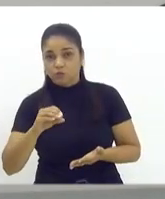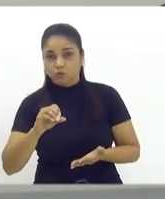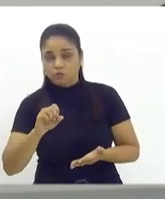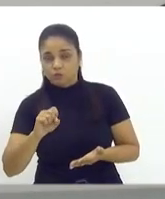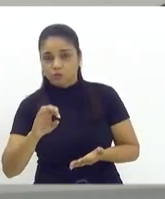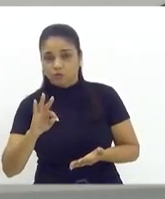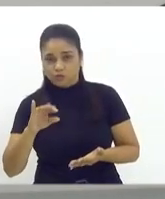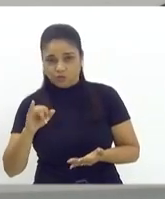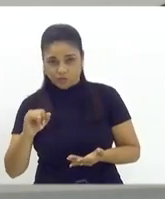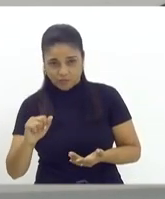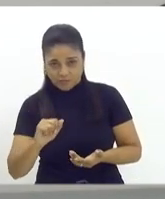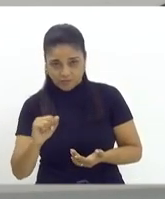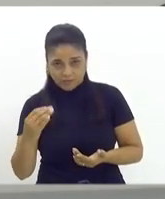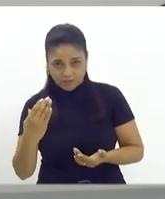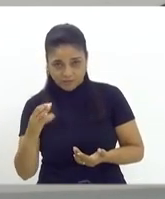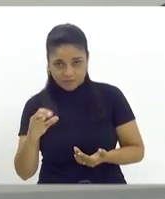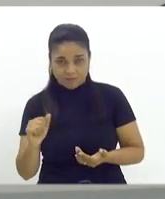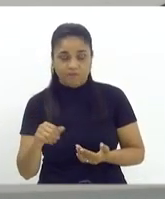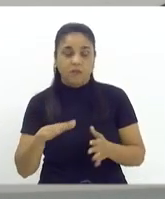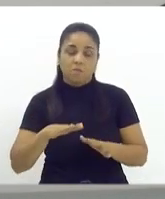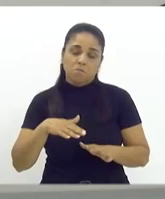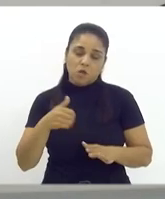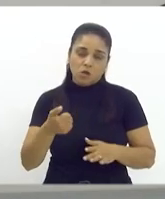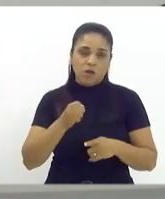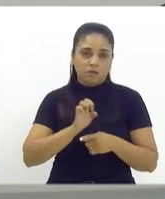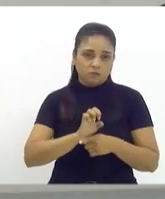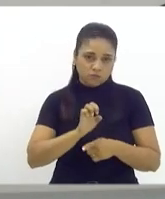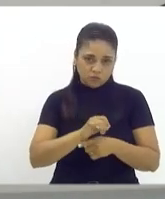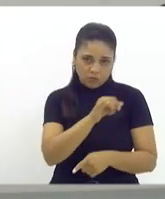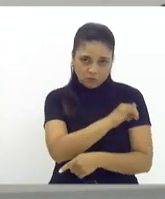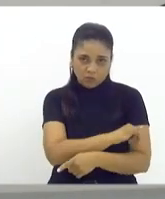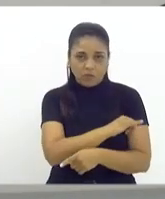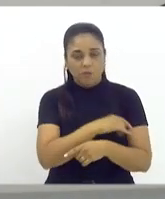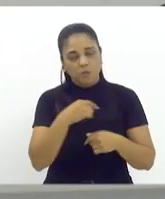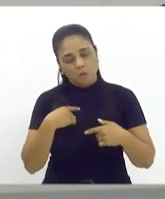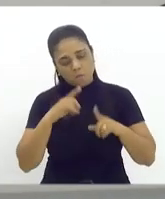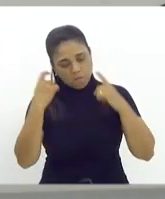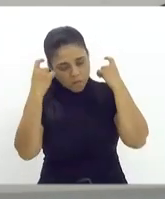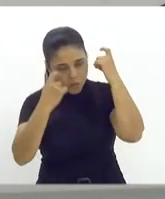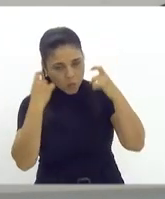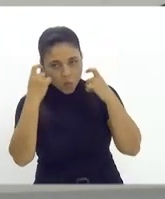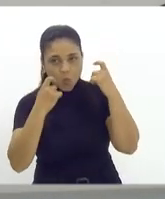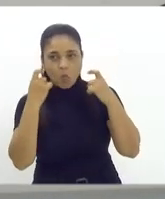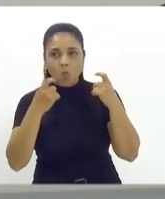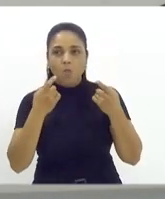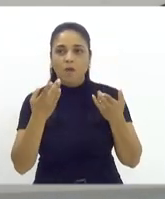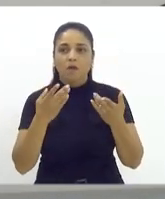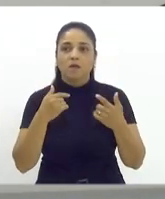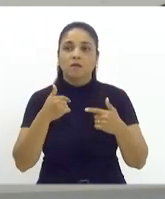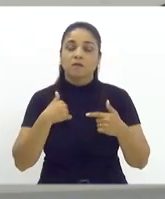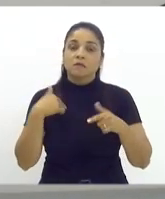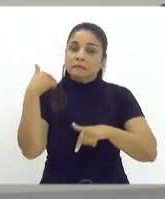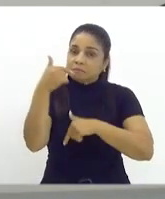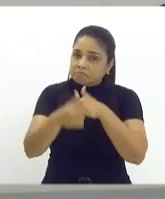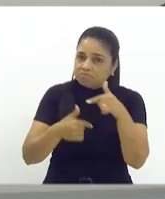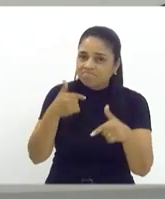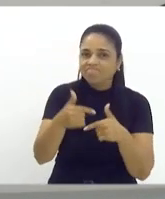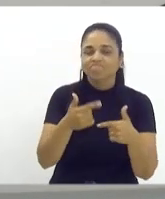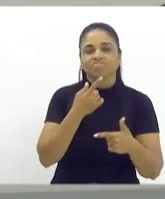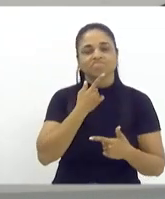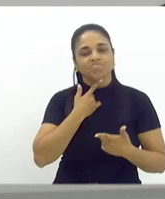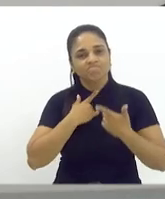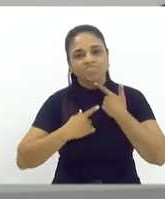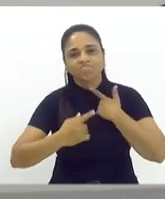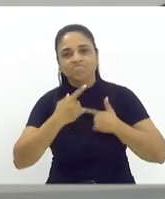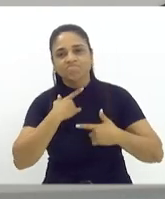liderar essa situação isso nos preocupa muito né mas pretendemos trabalhar para